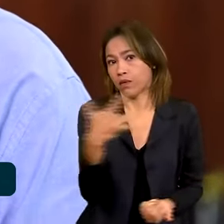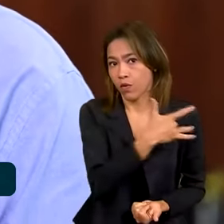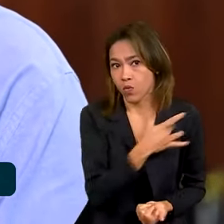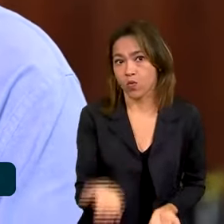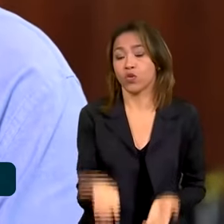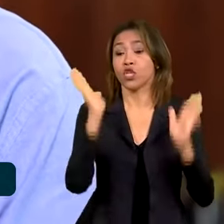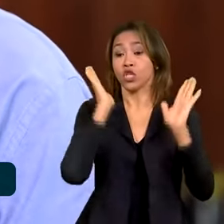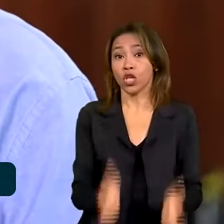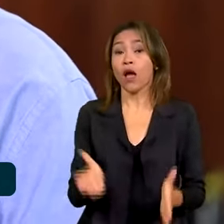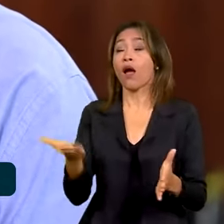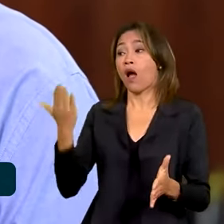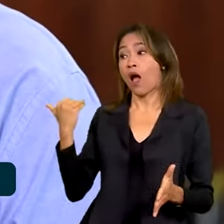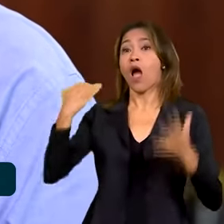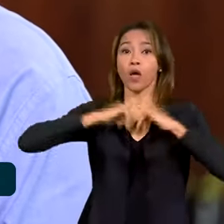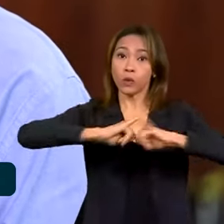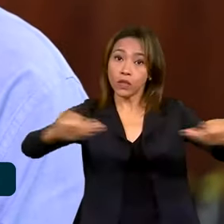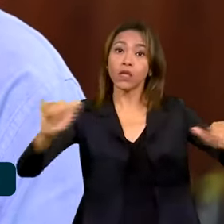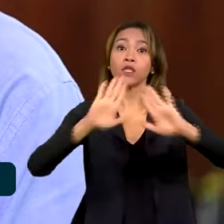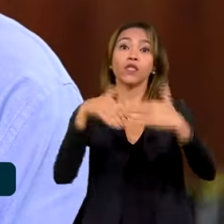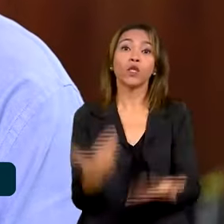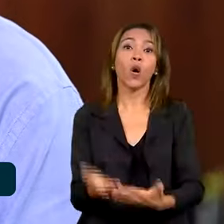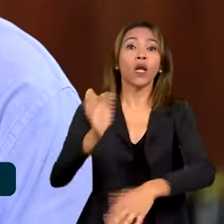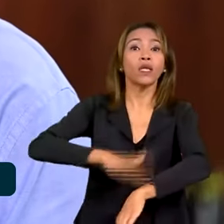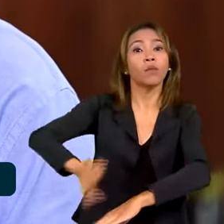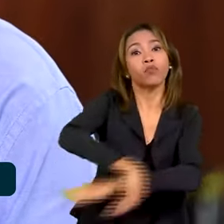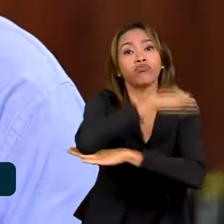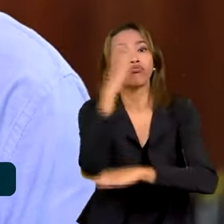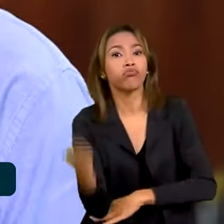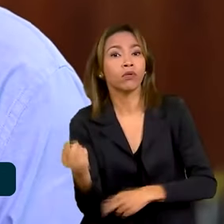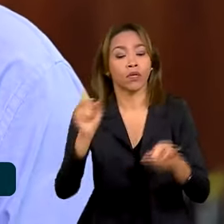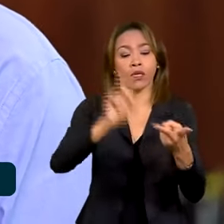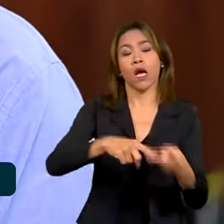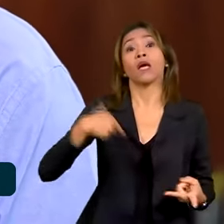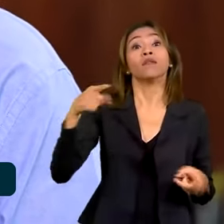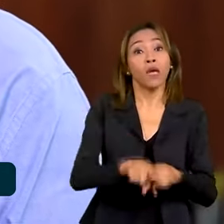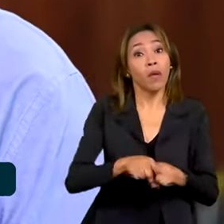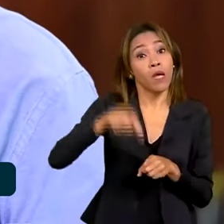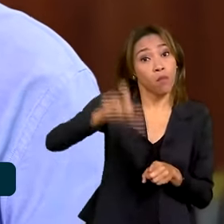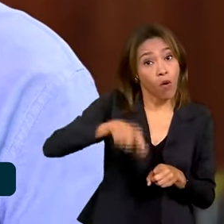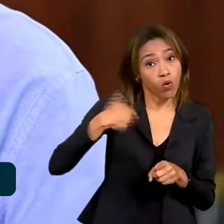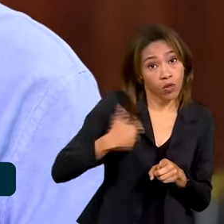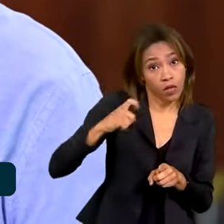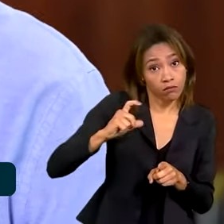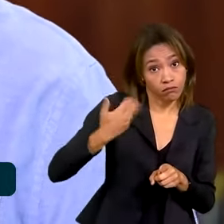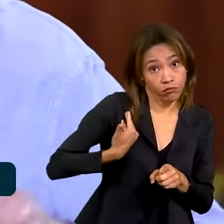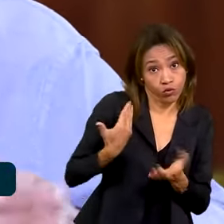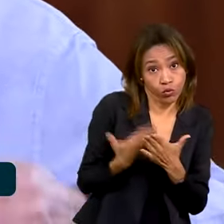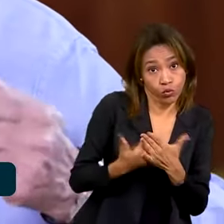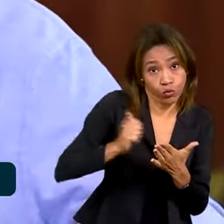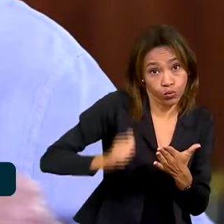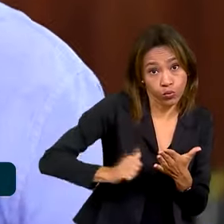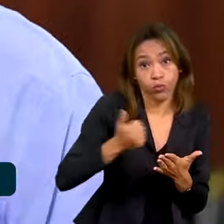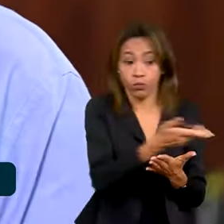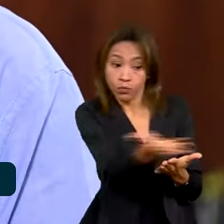sabe, escola de tempo integral, já anunciamos bolsa para estudantes de classe média, já vamos criar uma